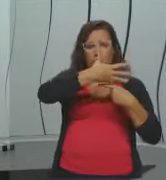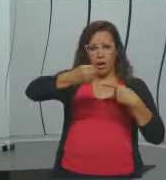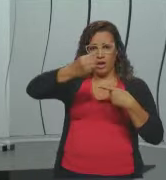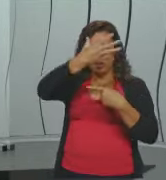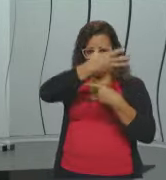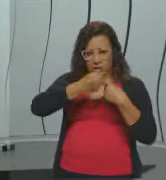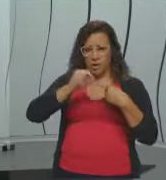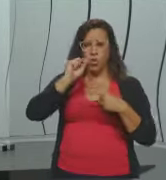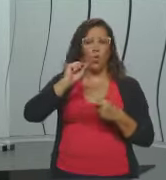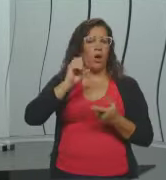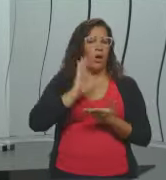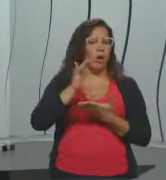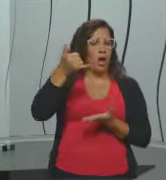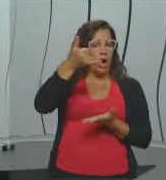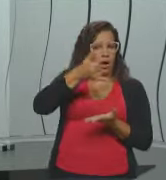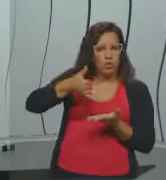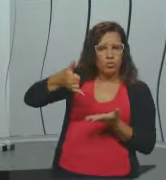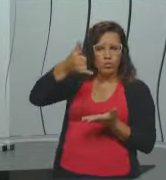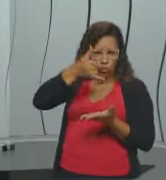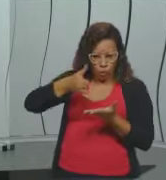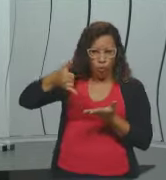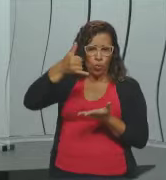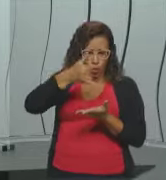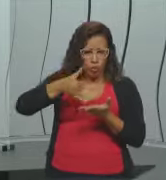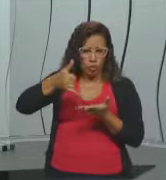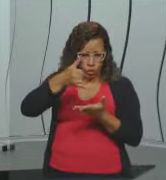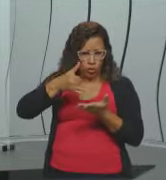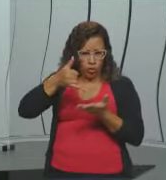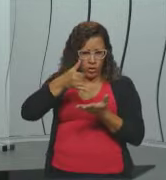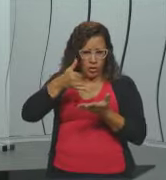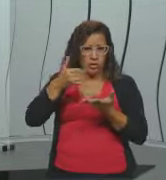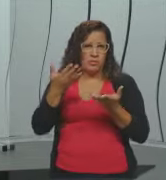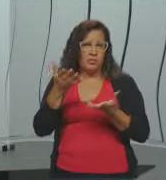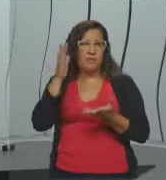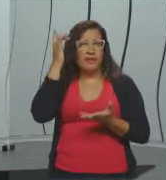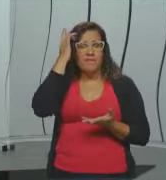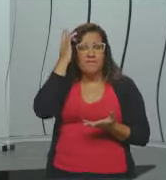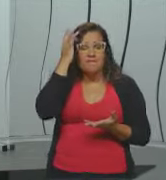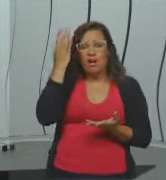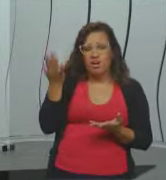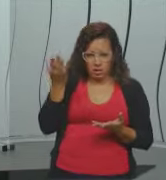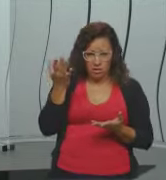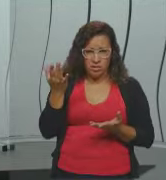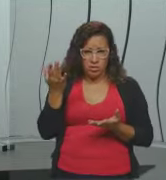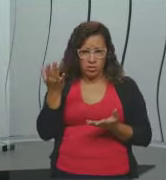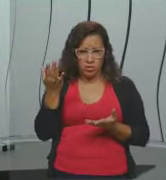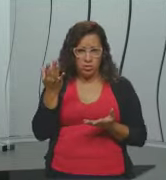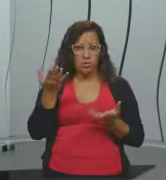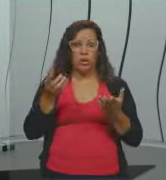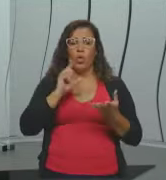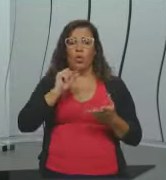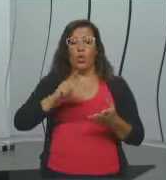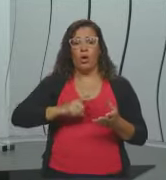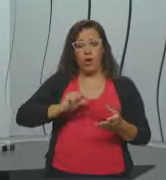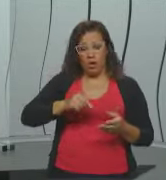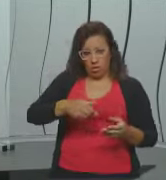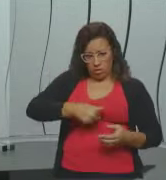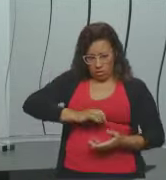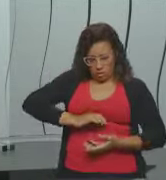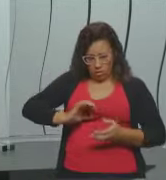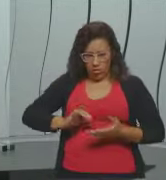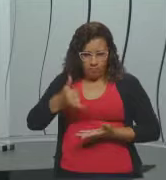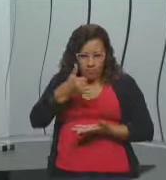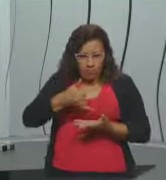as gorduras se posicionem de uma maneira mais que facilitem a ação da lipase aqui no